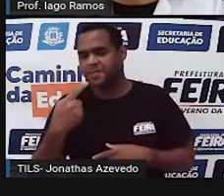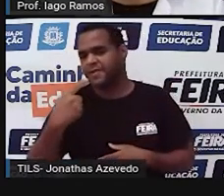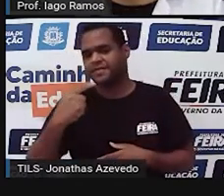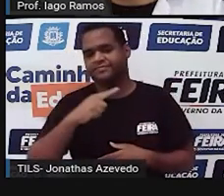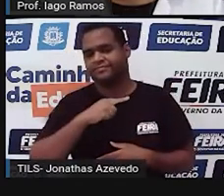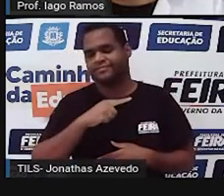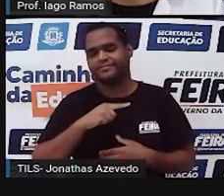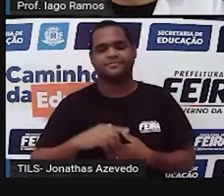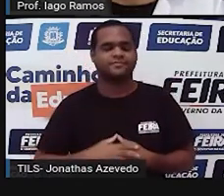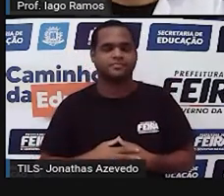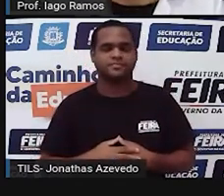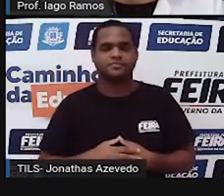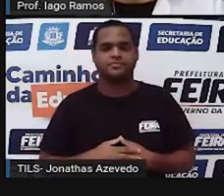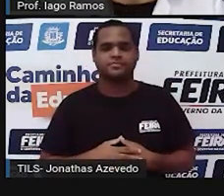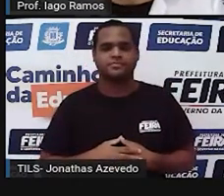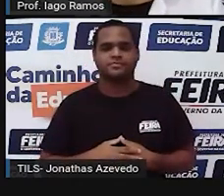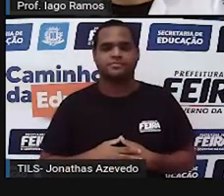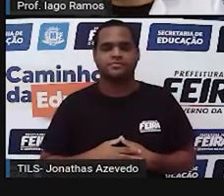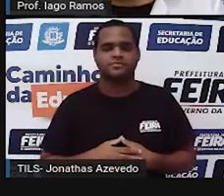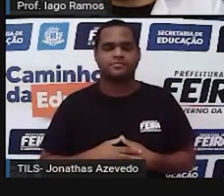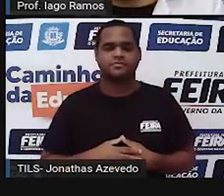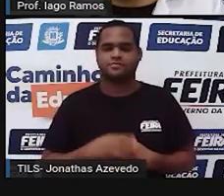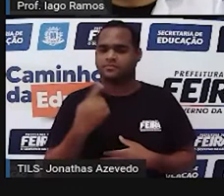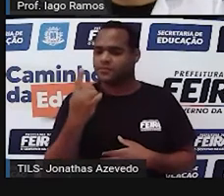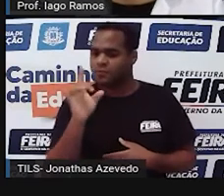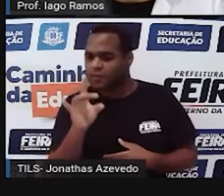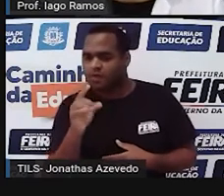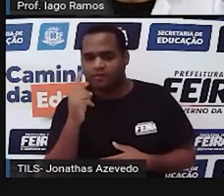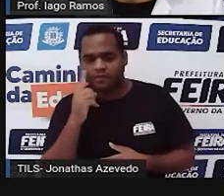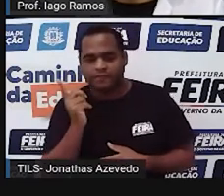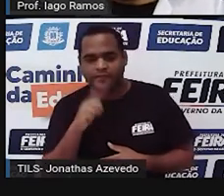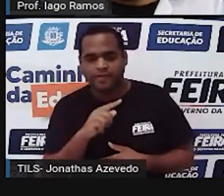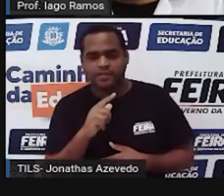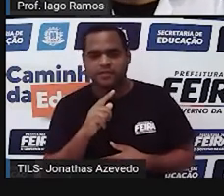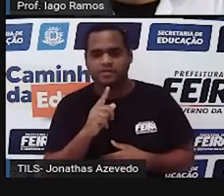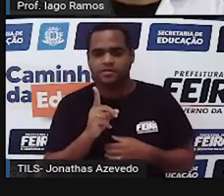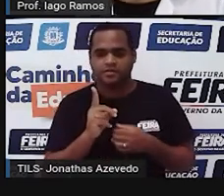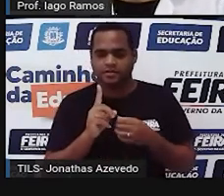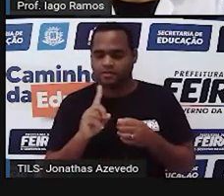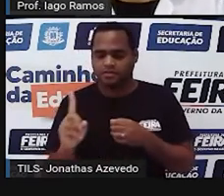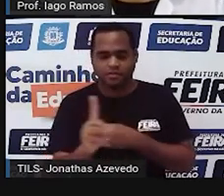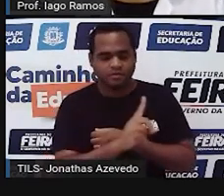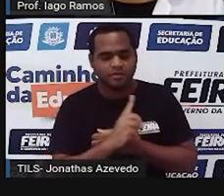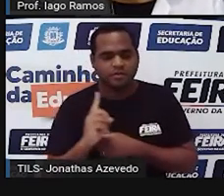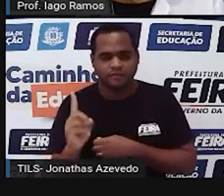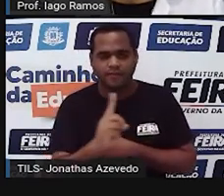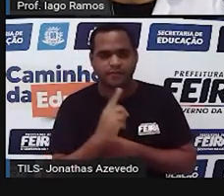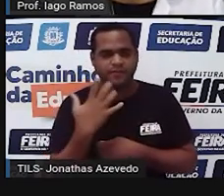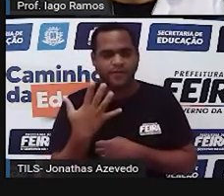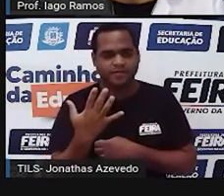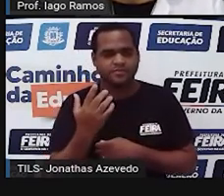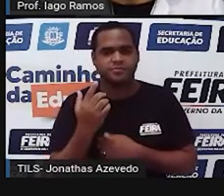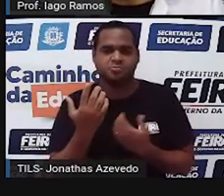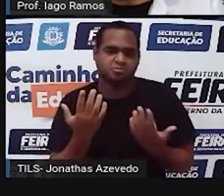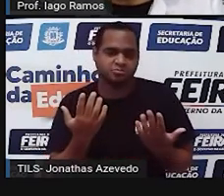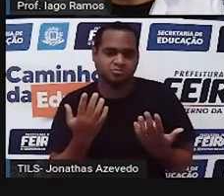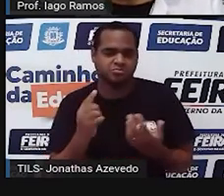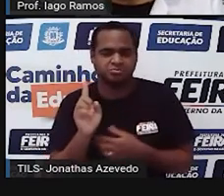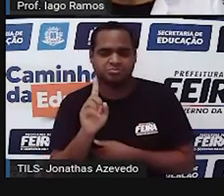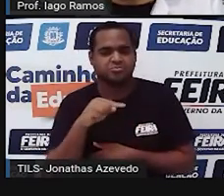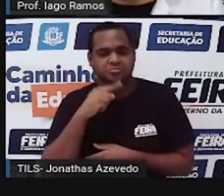se você fosse correr apenas uma volta em torno desse Campo Tá